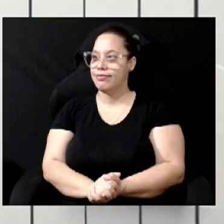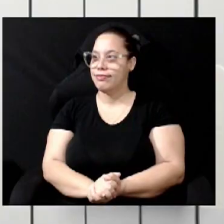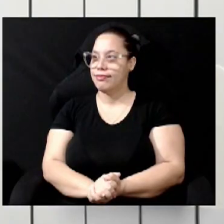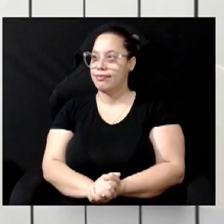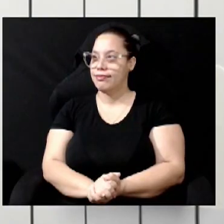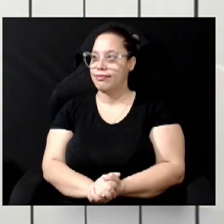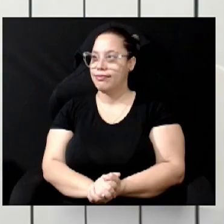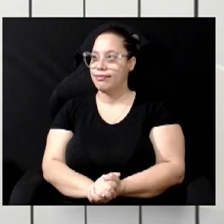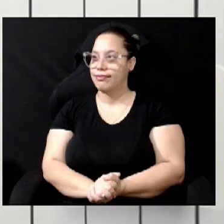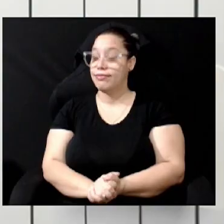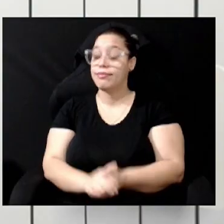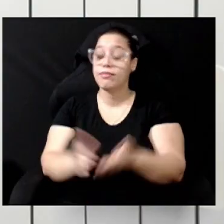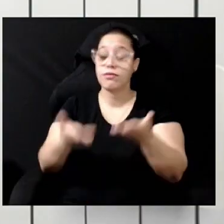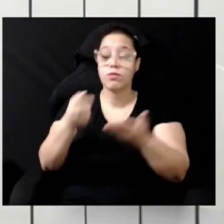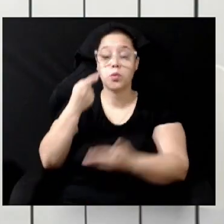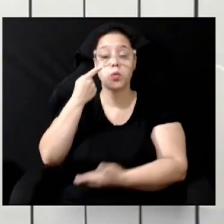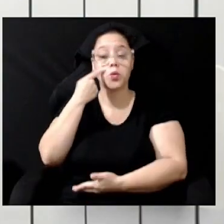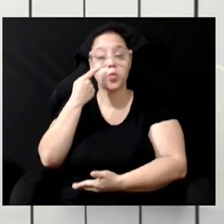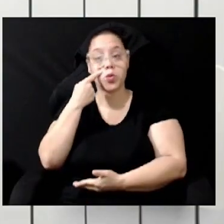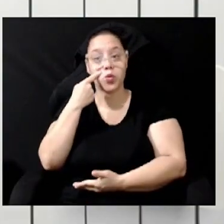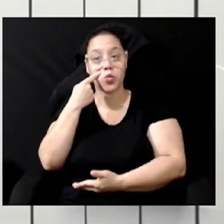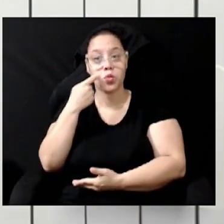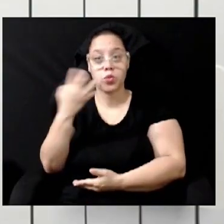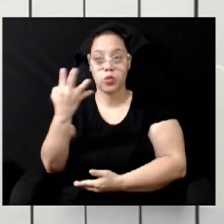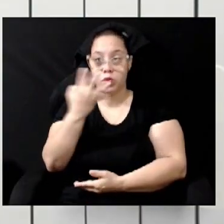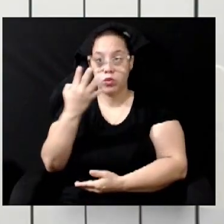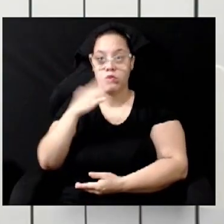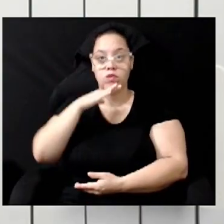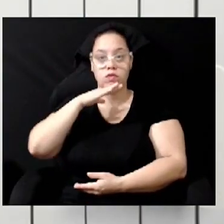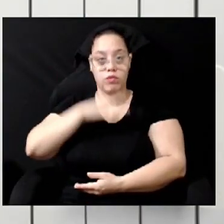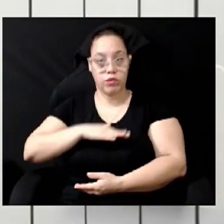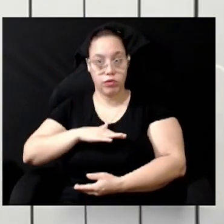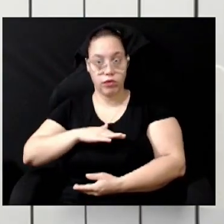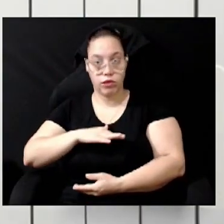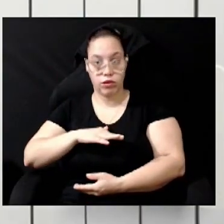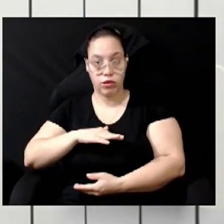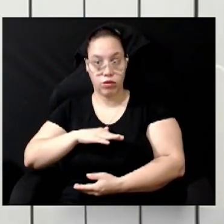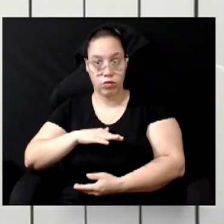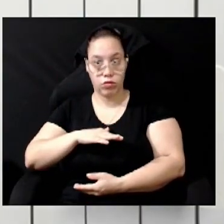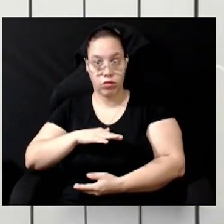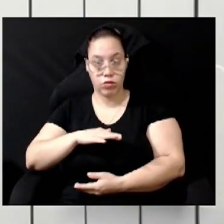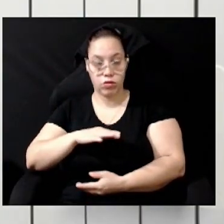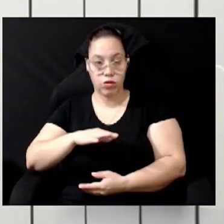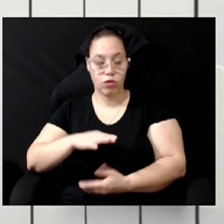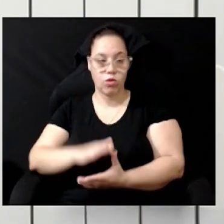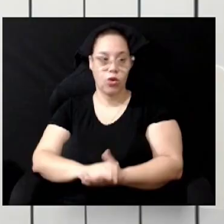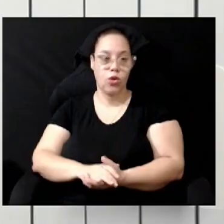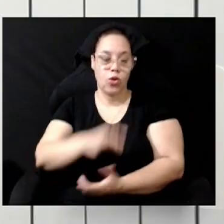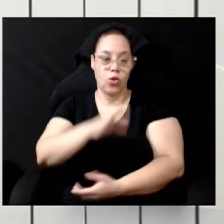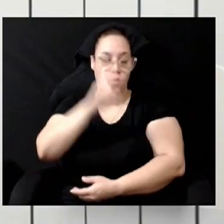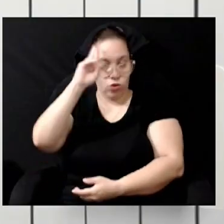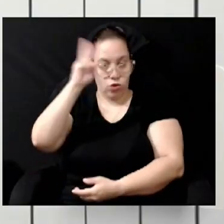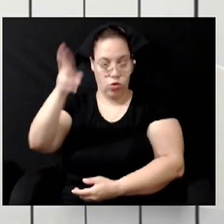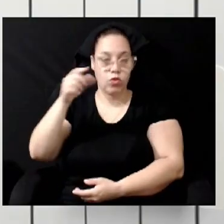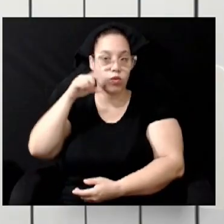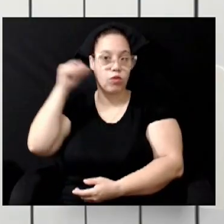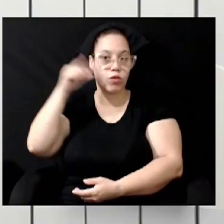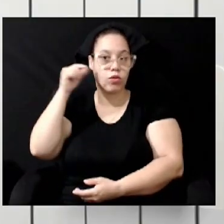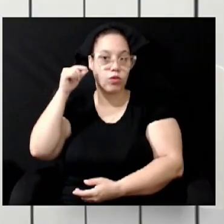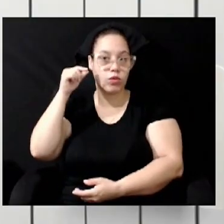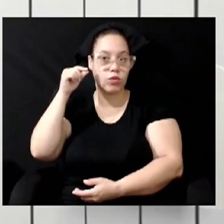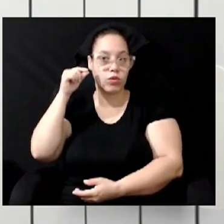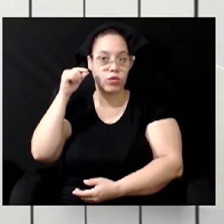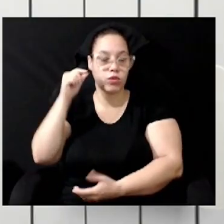E olha só, hoje até às 4 horas da tarde, os tutores de cães e gatos podem fazer agendamento para